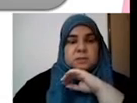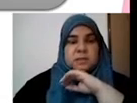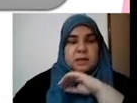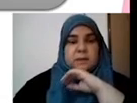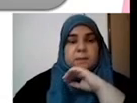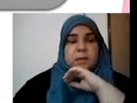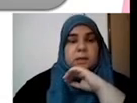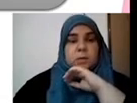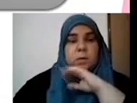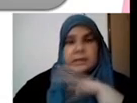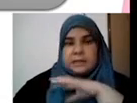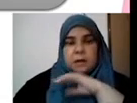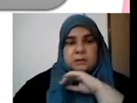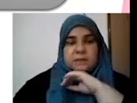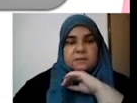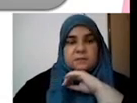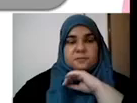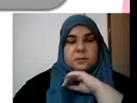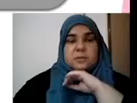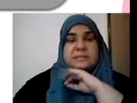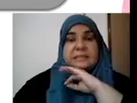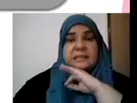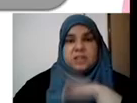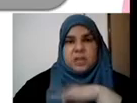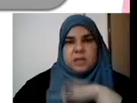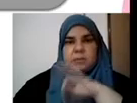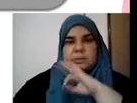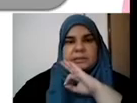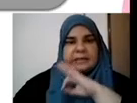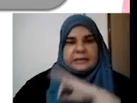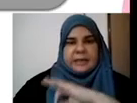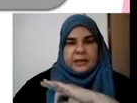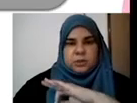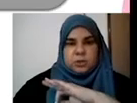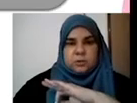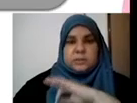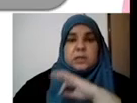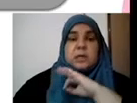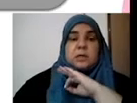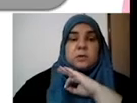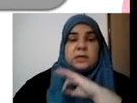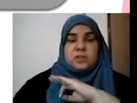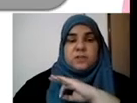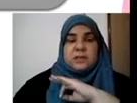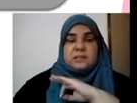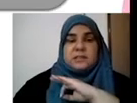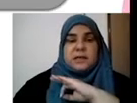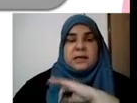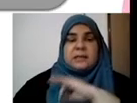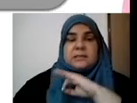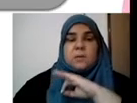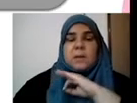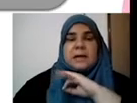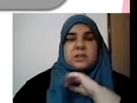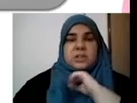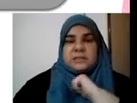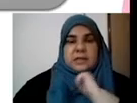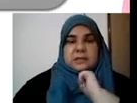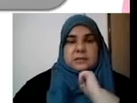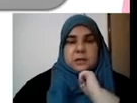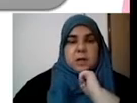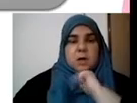Imagine você que um casal teve filhos trigêmeos, idênticos. E o que diferencia eles são